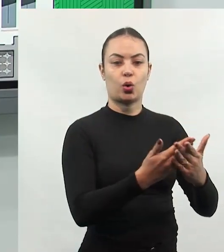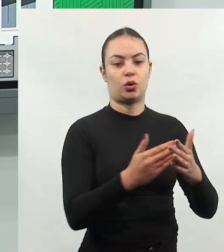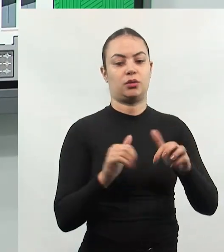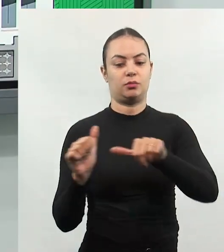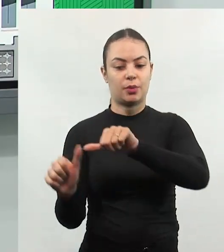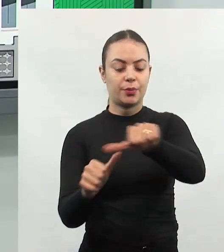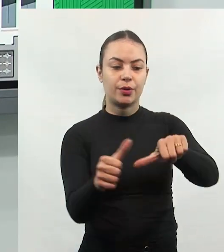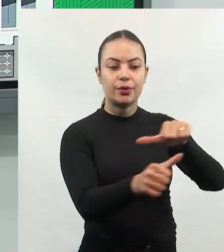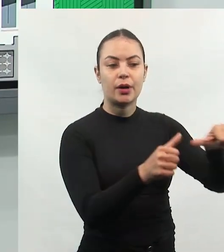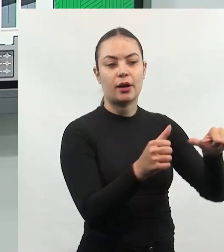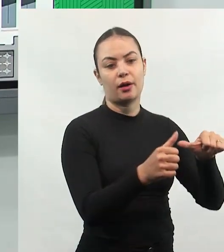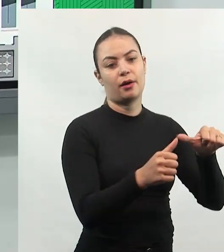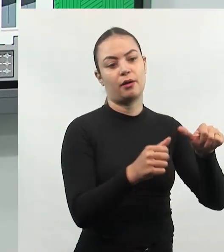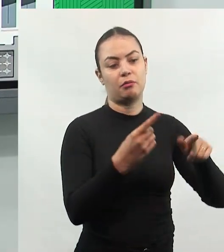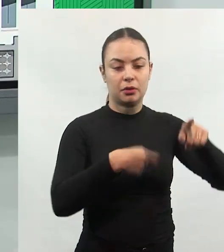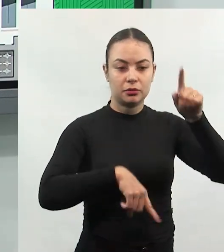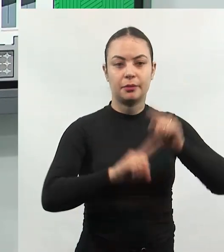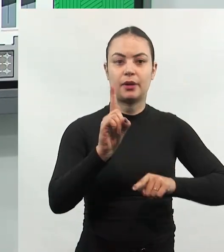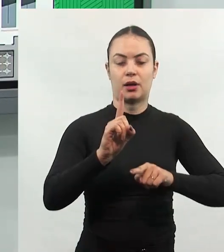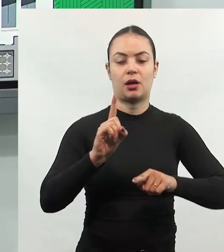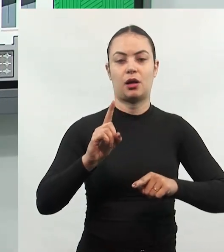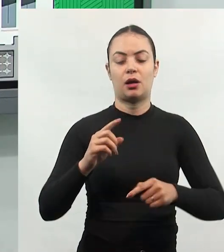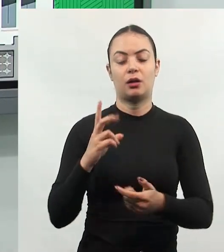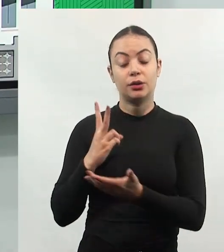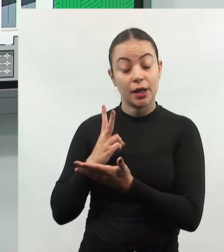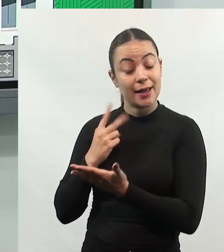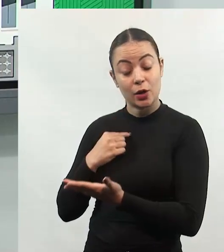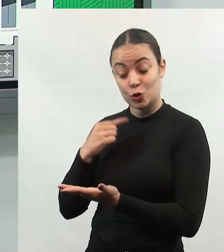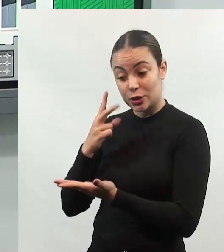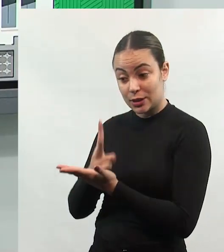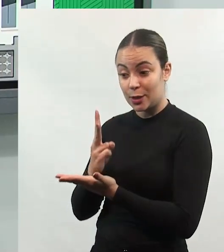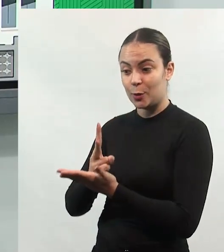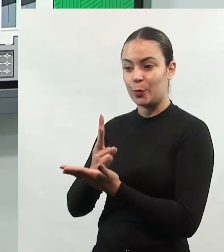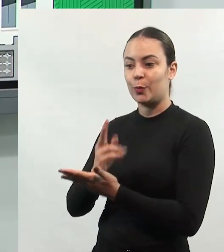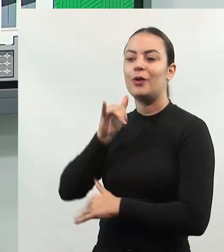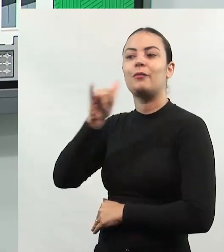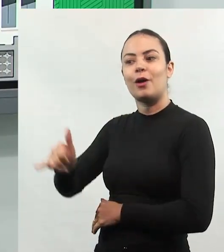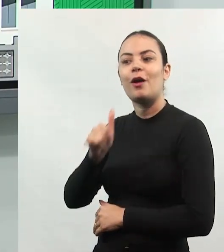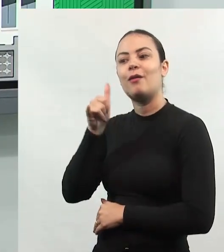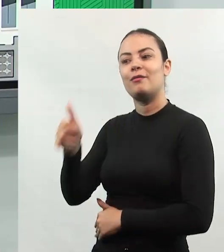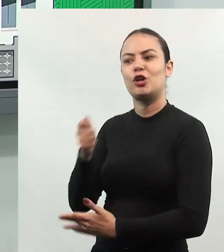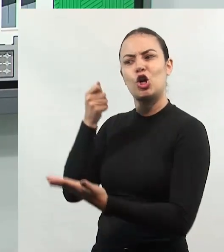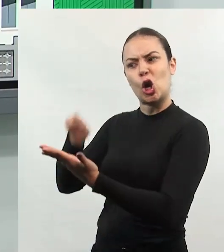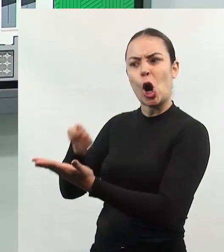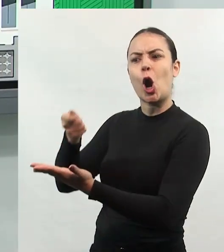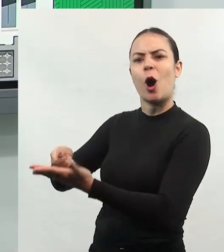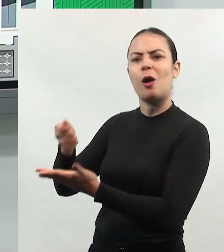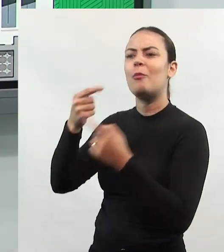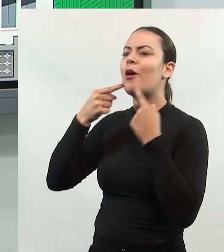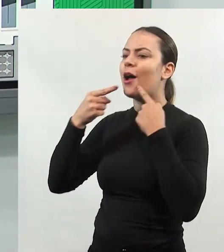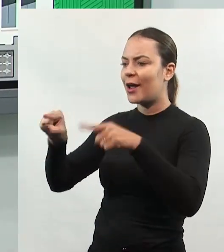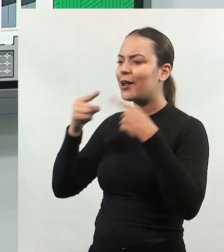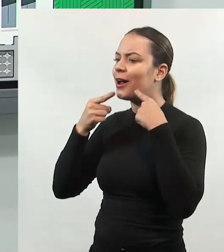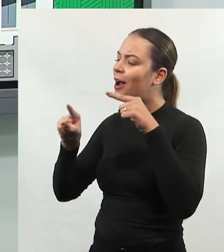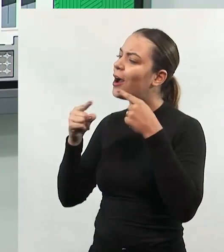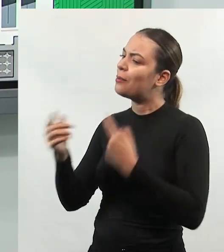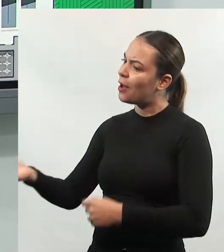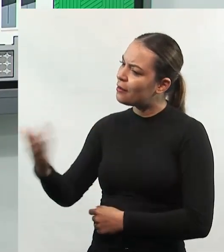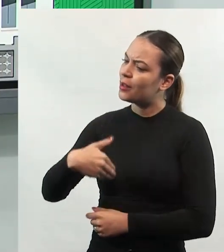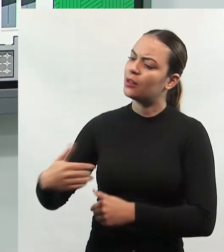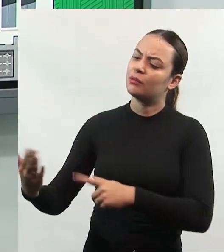esses recortes sociais, né, e a gente tem que estar muito preparado para lidar com todos esses recortes, não é isso, Gláucia? A